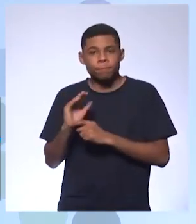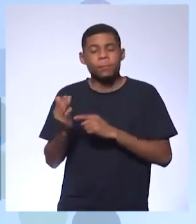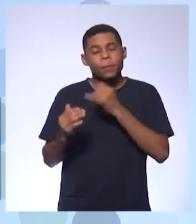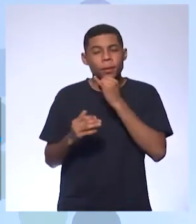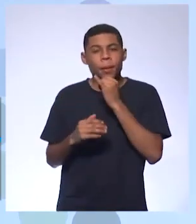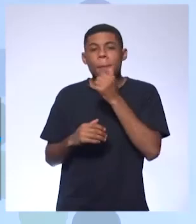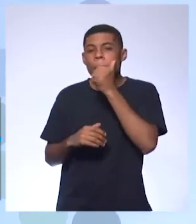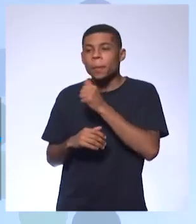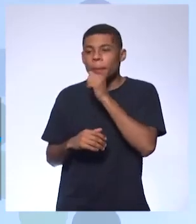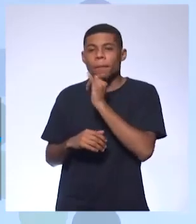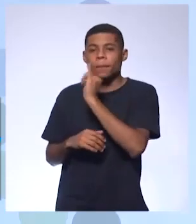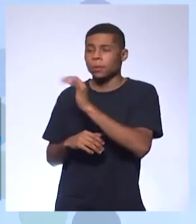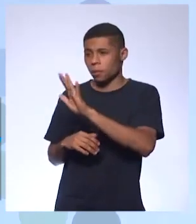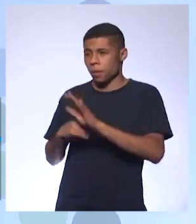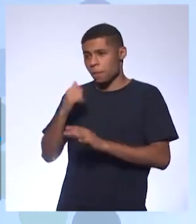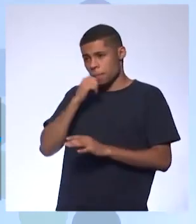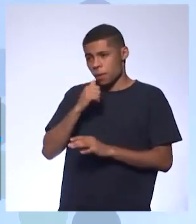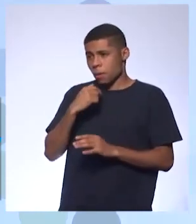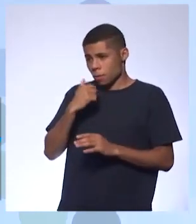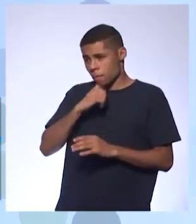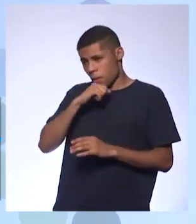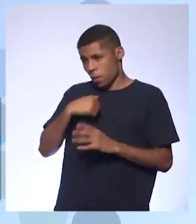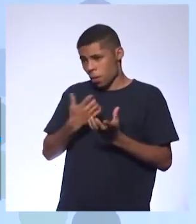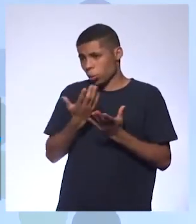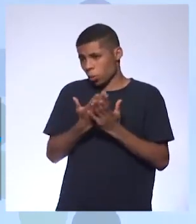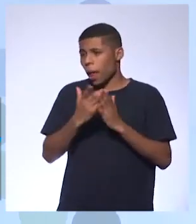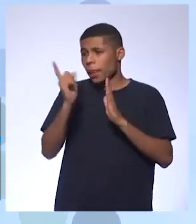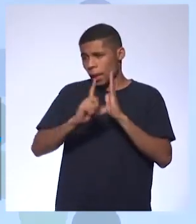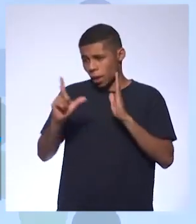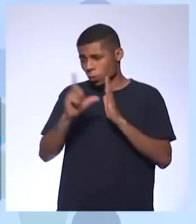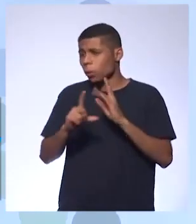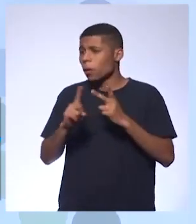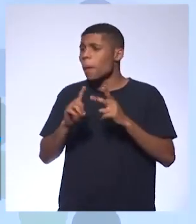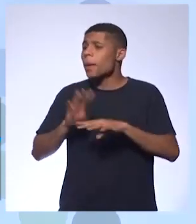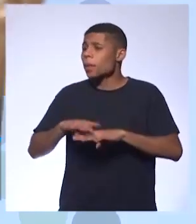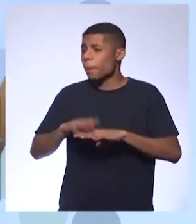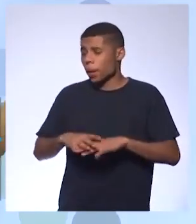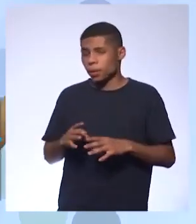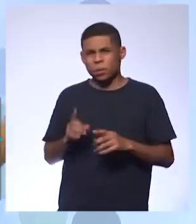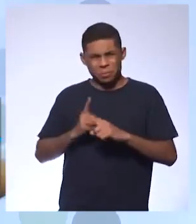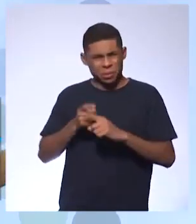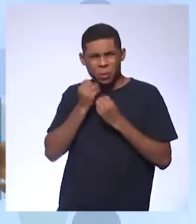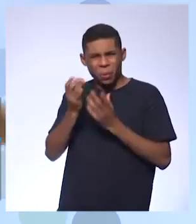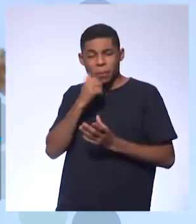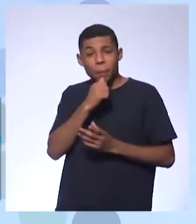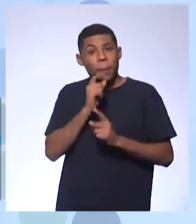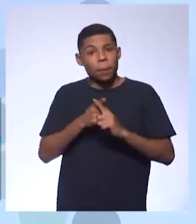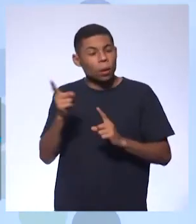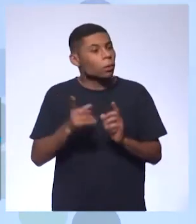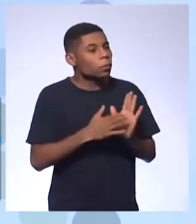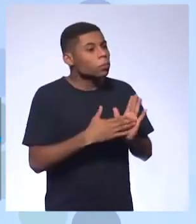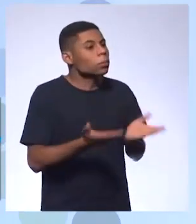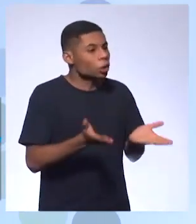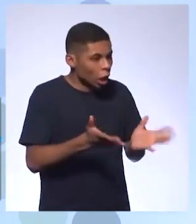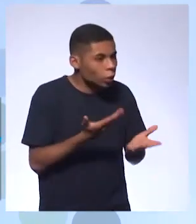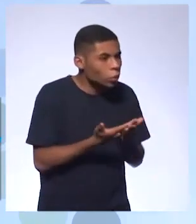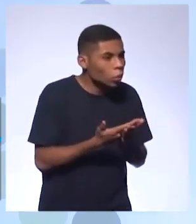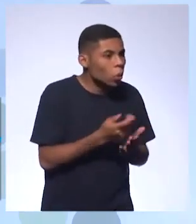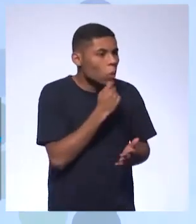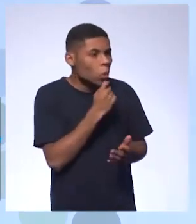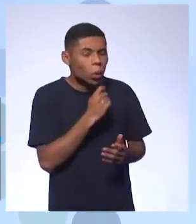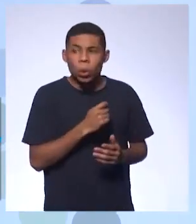tenho que estudar hoje literatura e matemática. Por que a mãe? Porque a mãe vai te cobrar. Filho, você já foi estudar? Então, divida com os